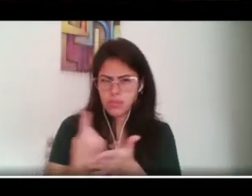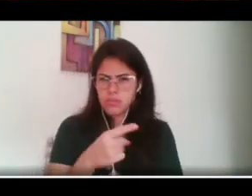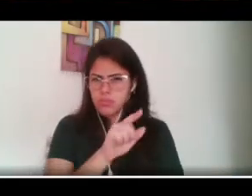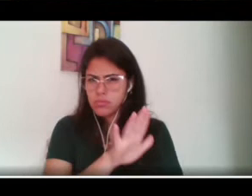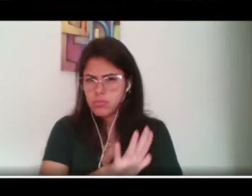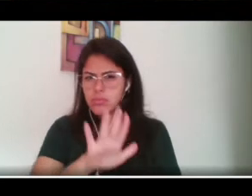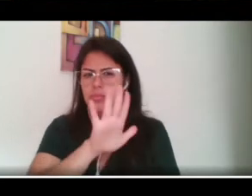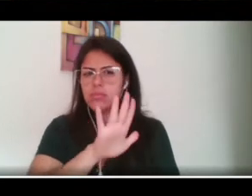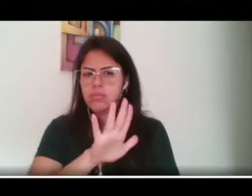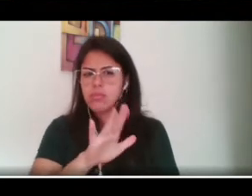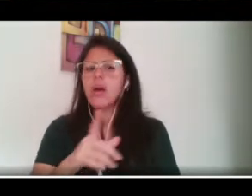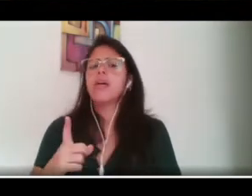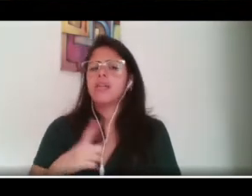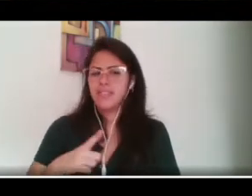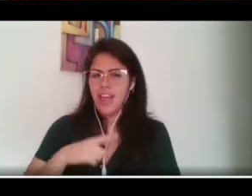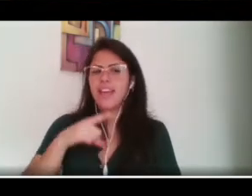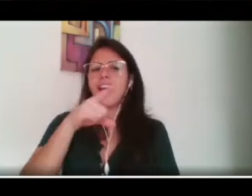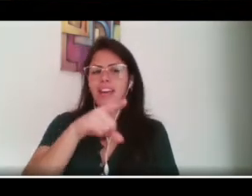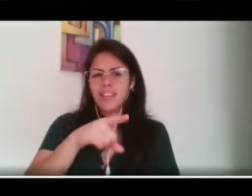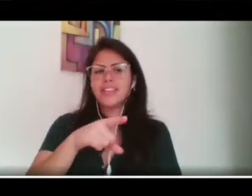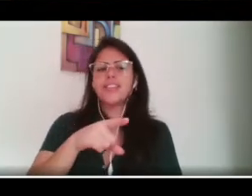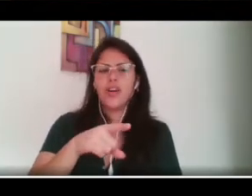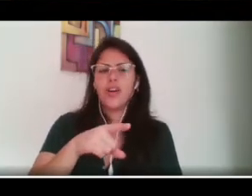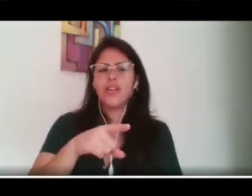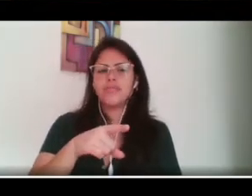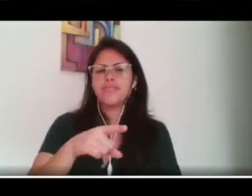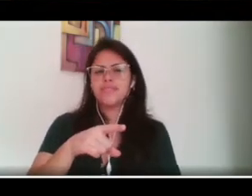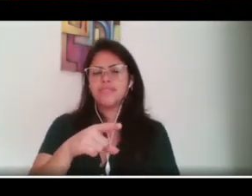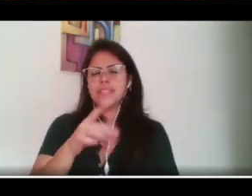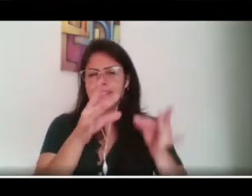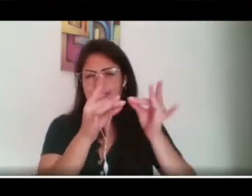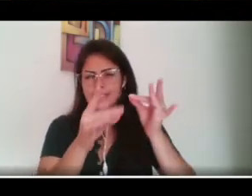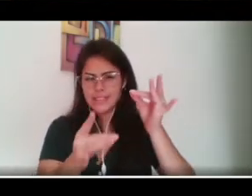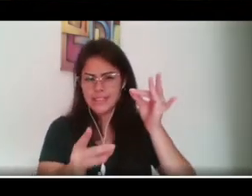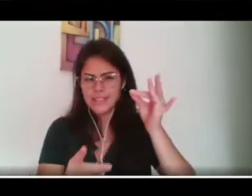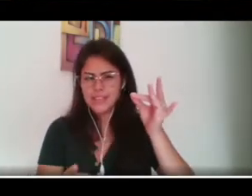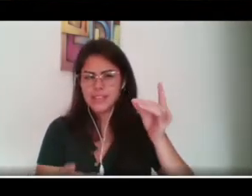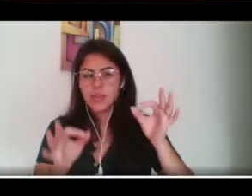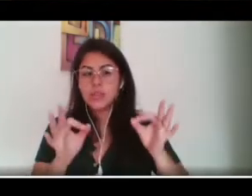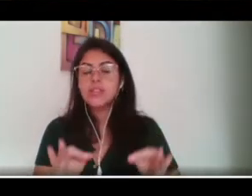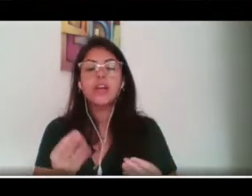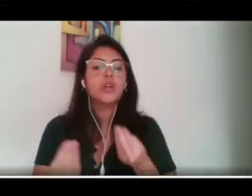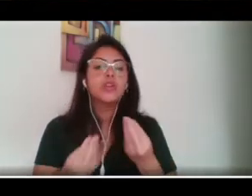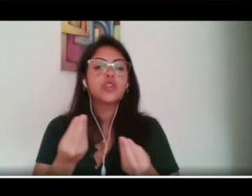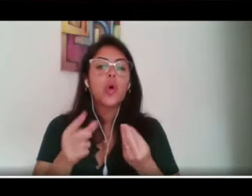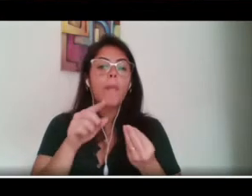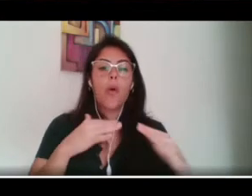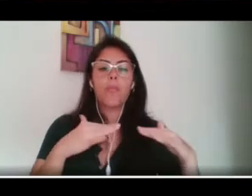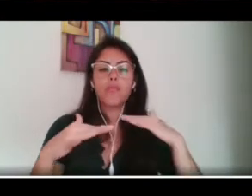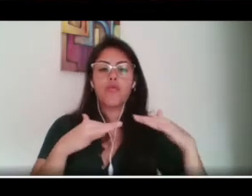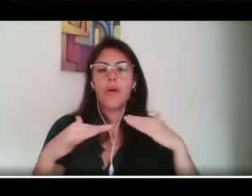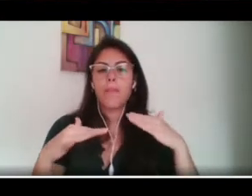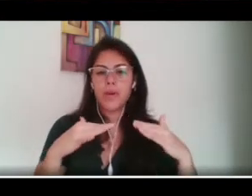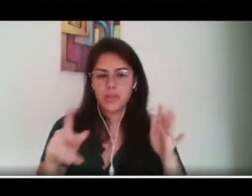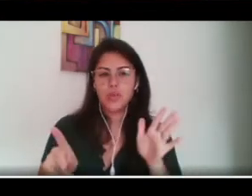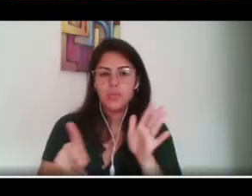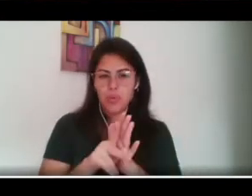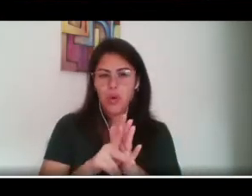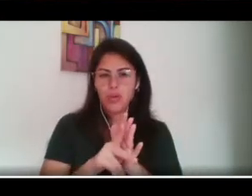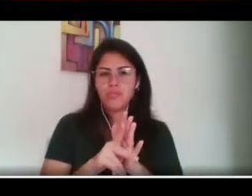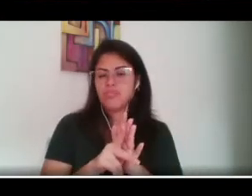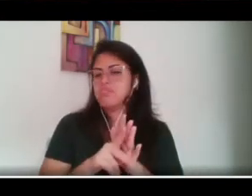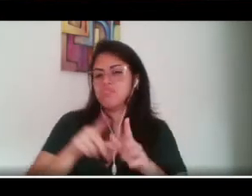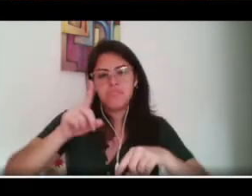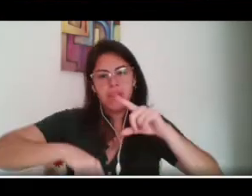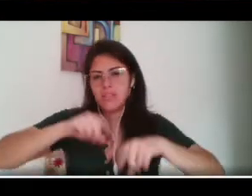ele decompõe, aqui está o movimento de projéteis, né? Nesse desenho aqui está o movimento de um projétil que sai